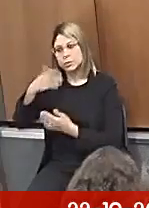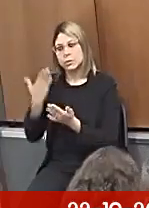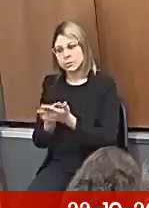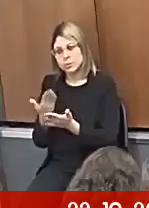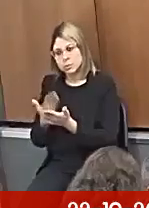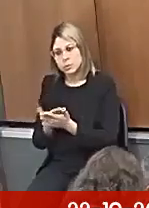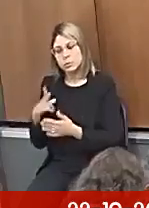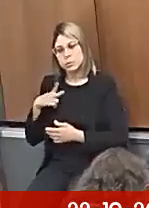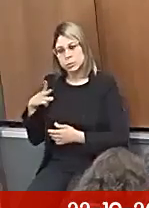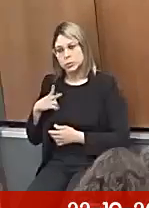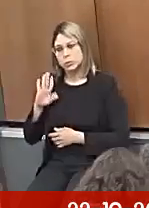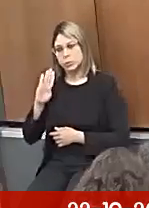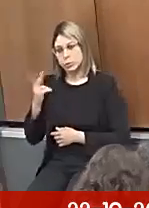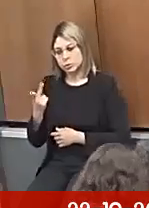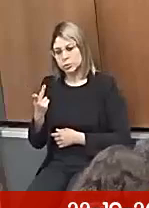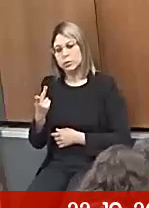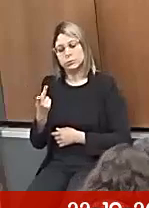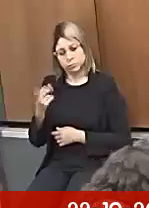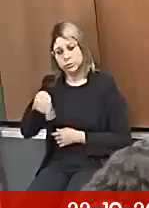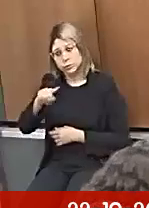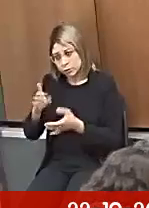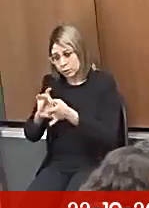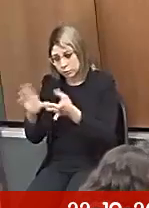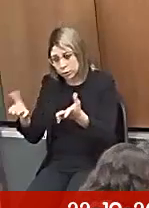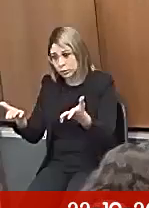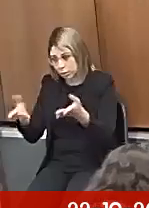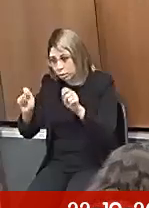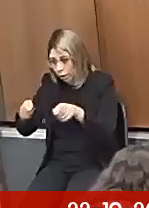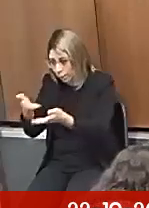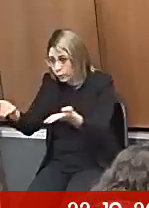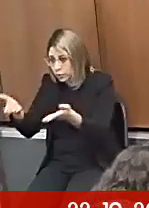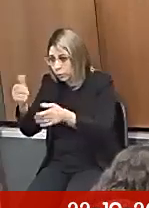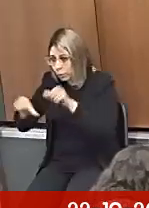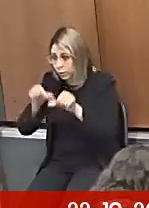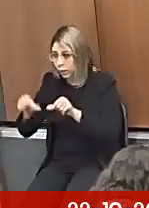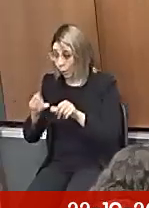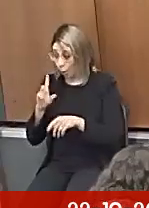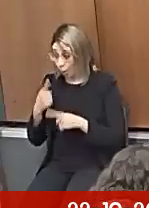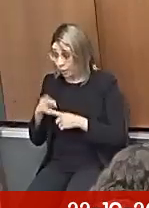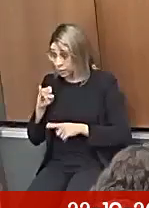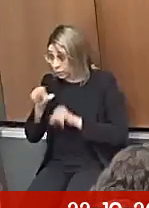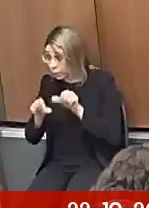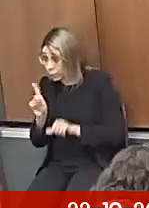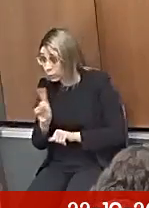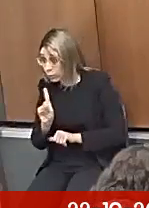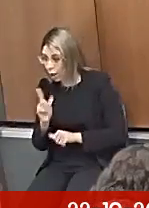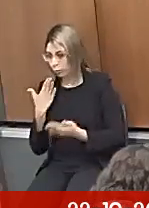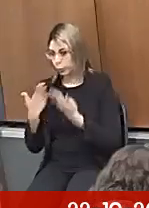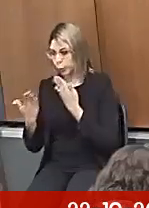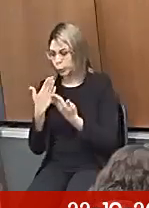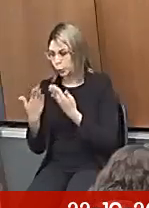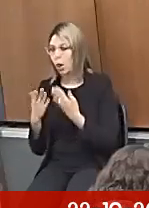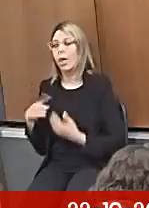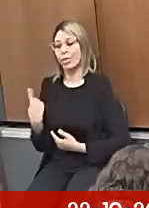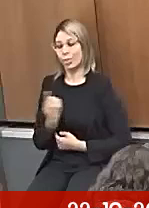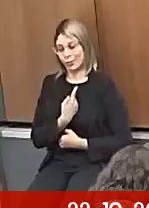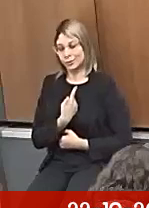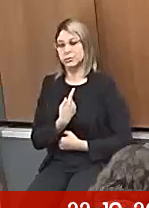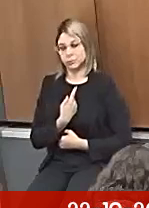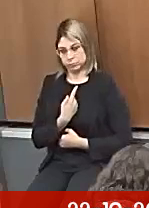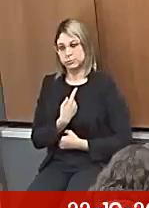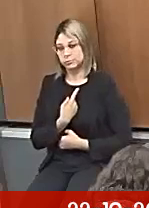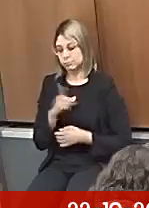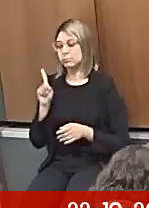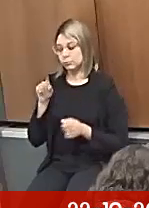Horizonte, ao sindicato, a oportunidade de mudar isso. Porque, se não mudar através do diálogo, nós vamos